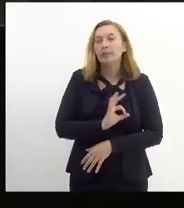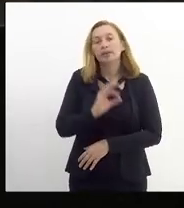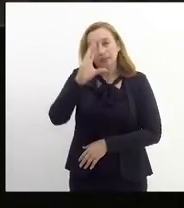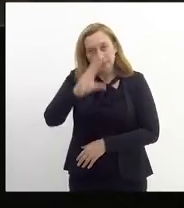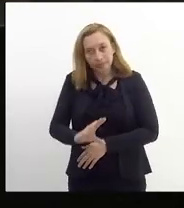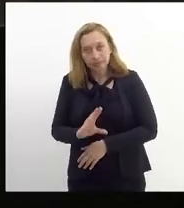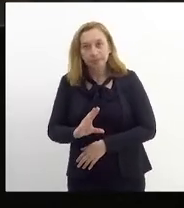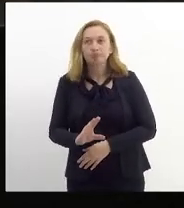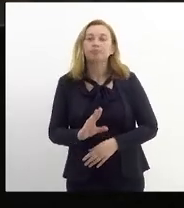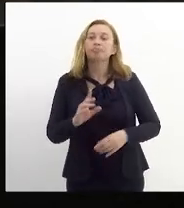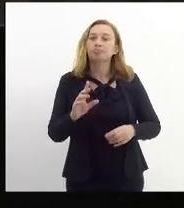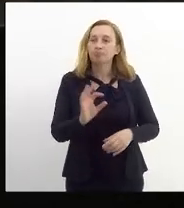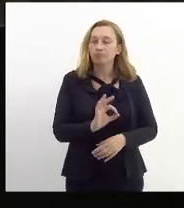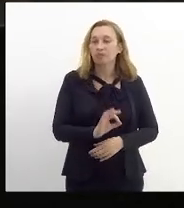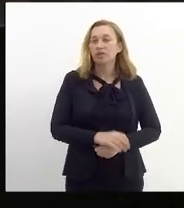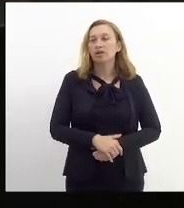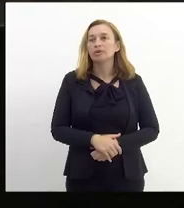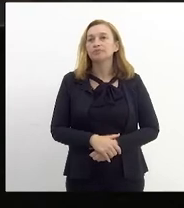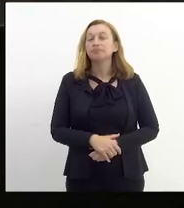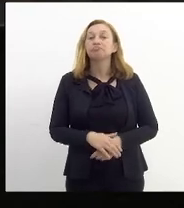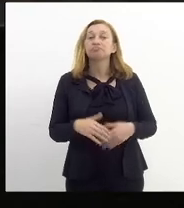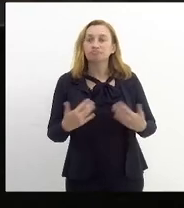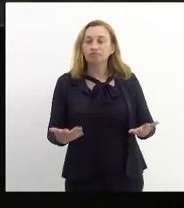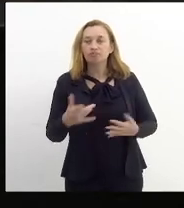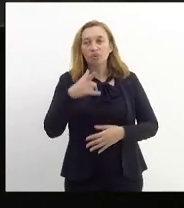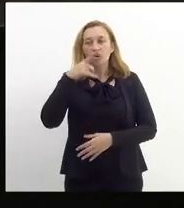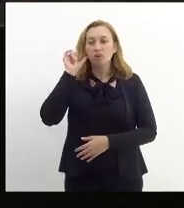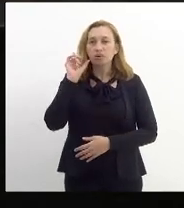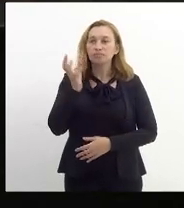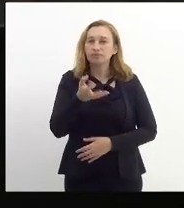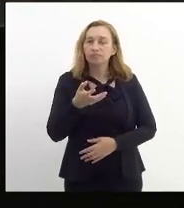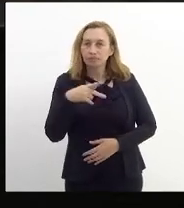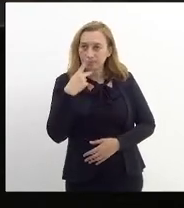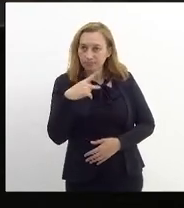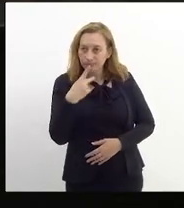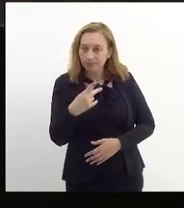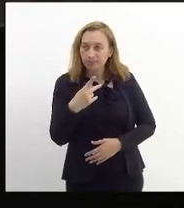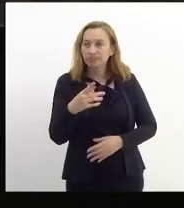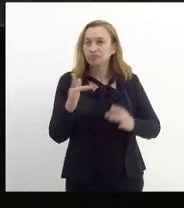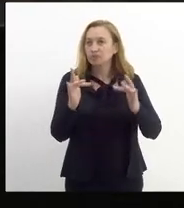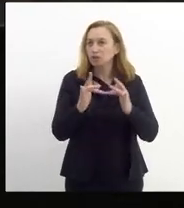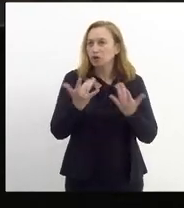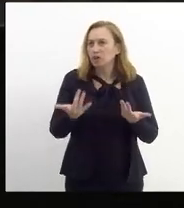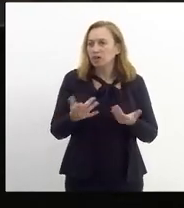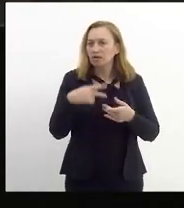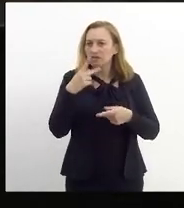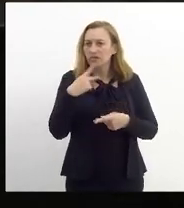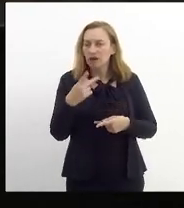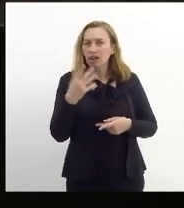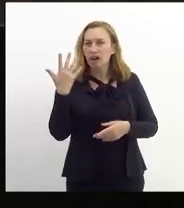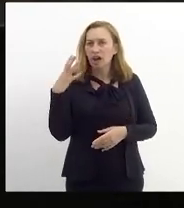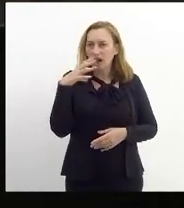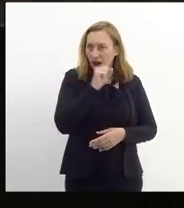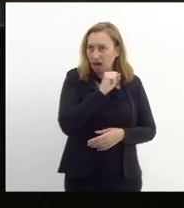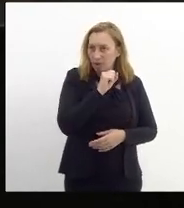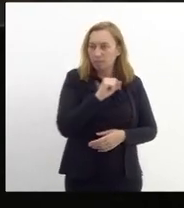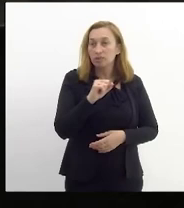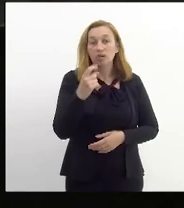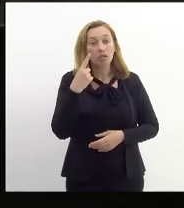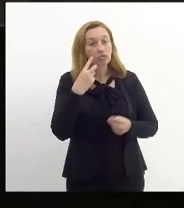civil e pelos policiais civis ontem mesmo quero dizer que fiz um contato com tão logo